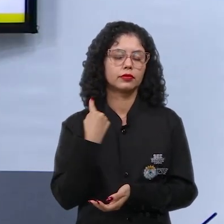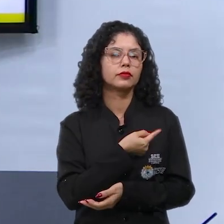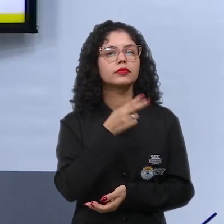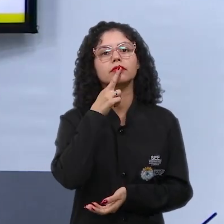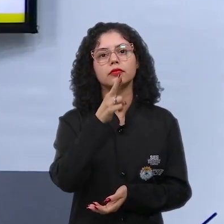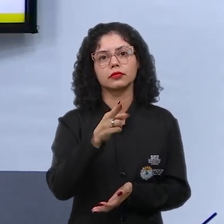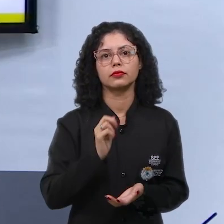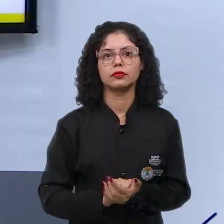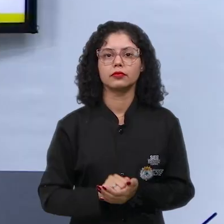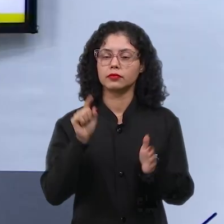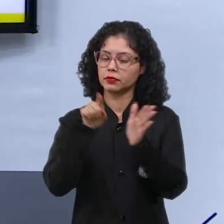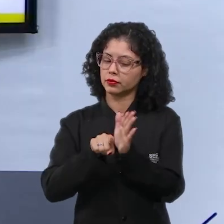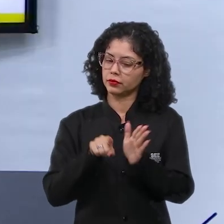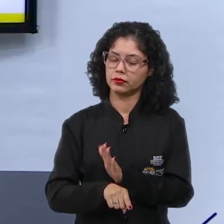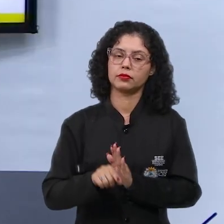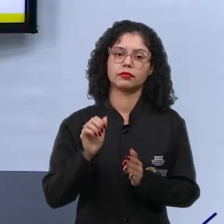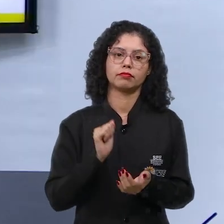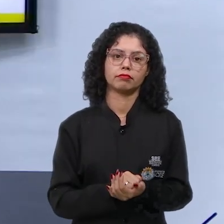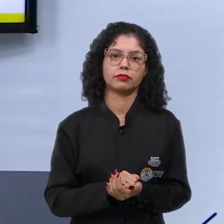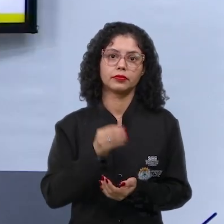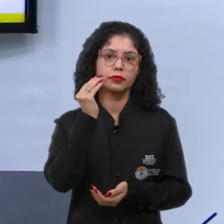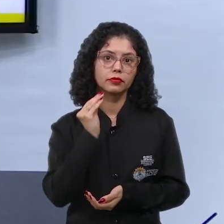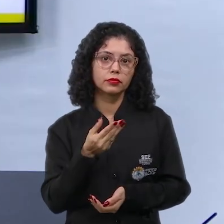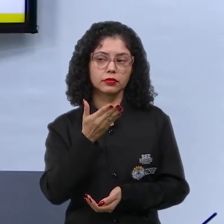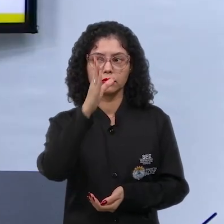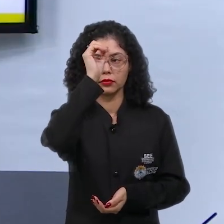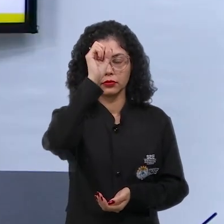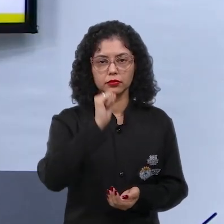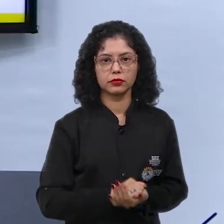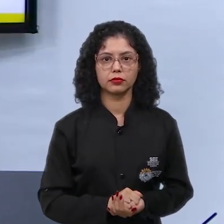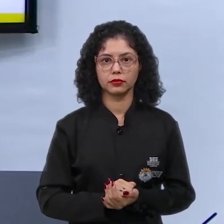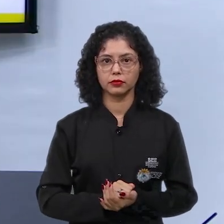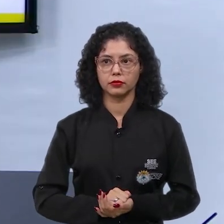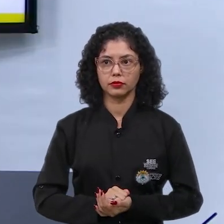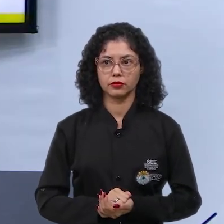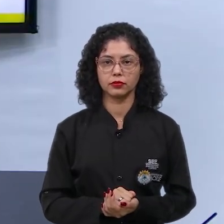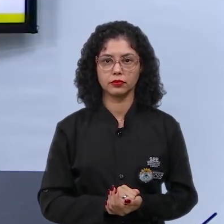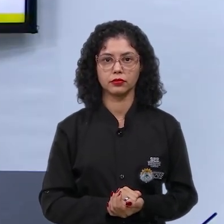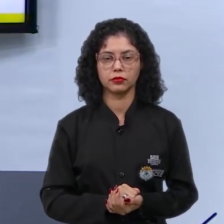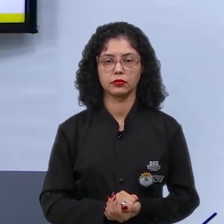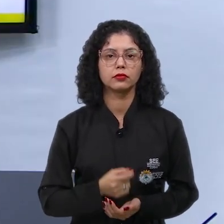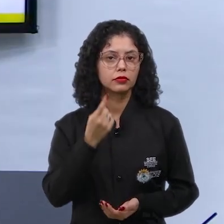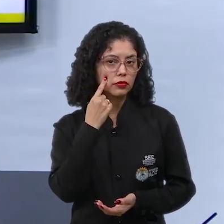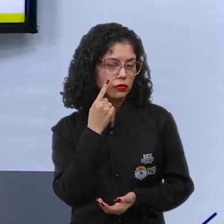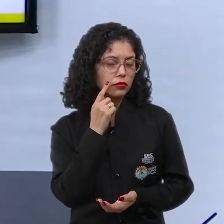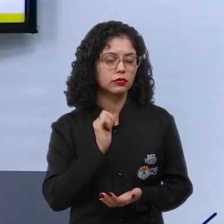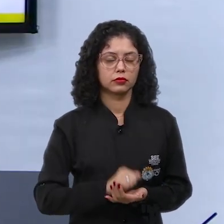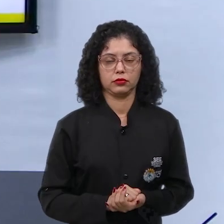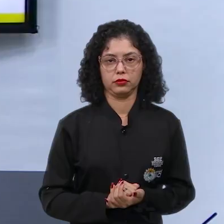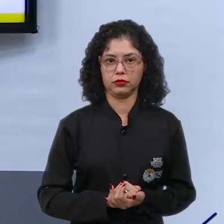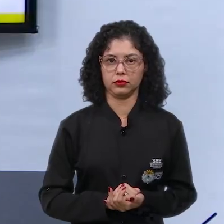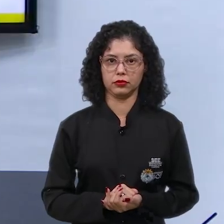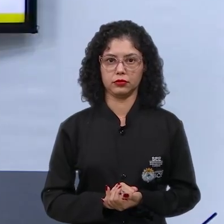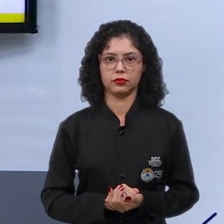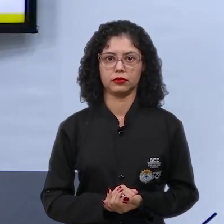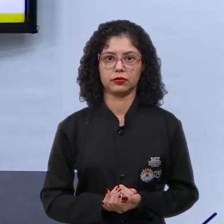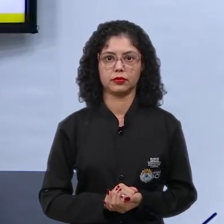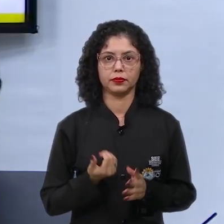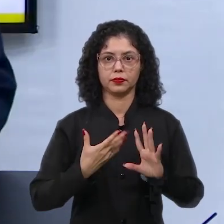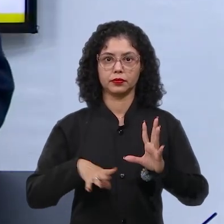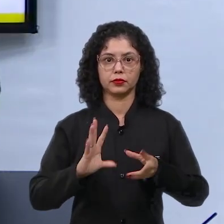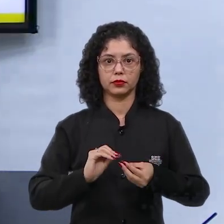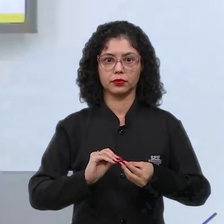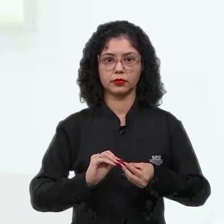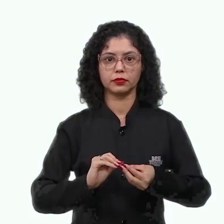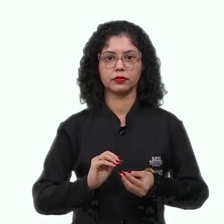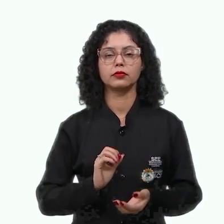resolver umas questõezinhas para testar os seus conhecimentos, tá ok? Olha só, um breve resumo da nossa aula